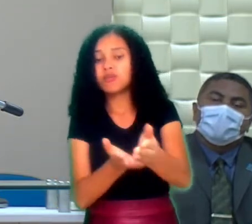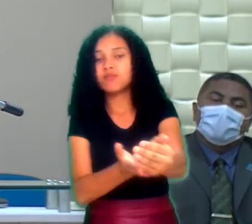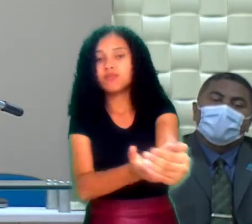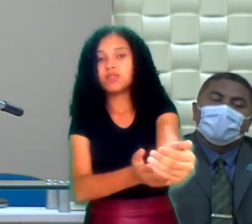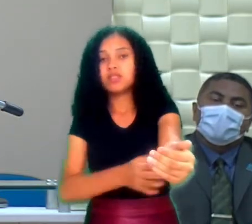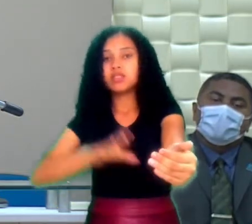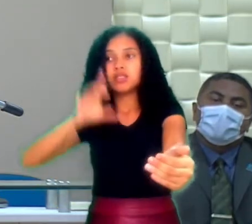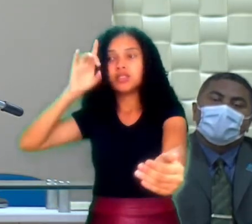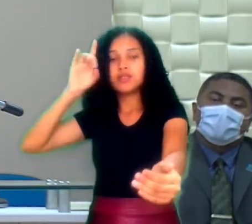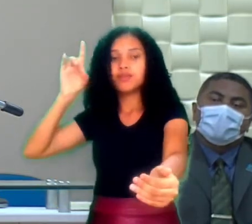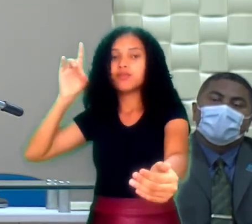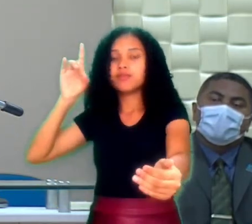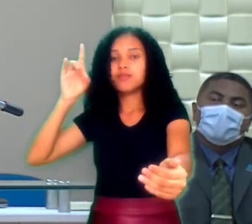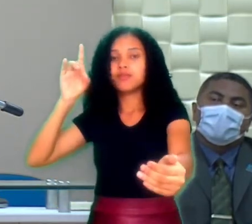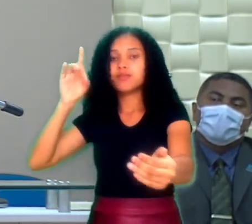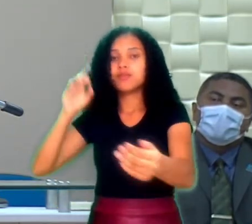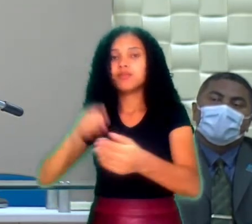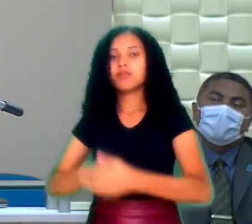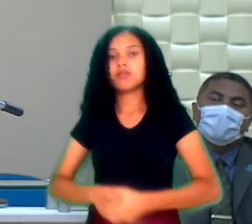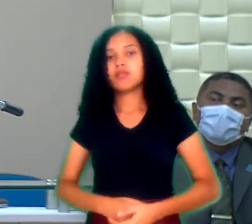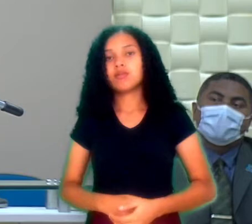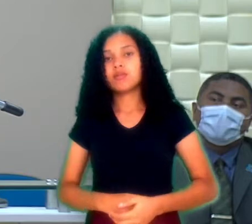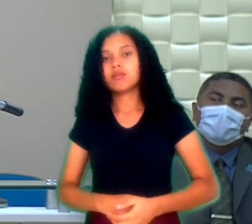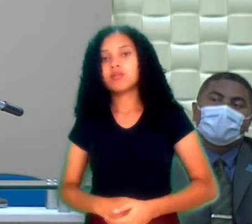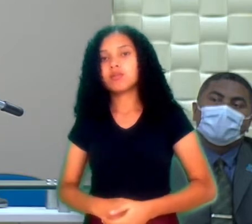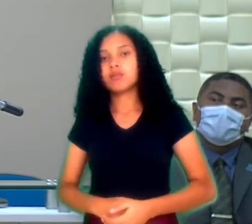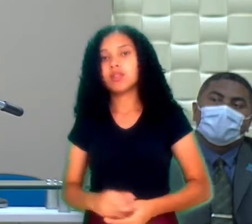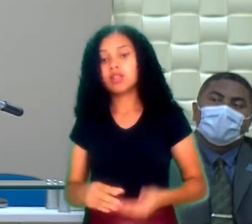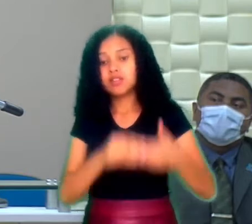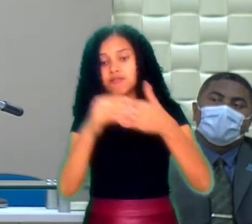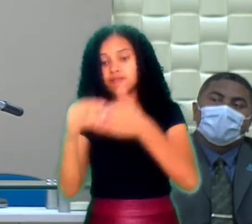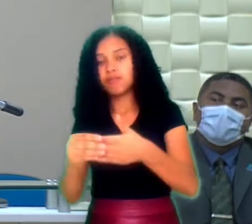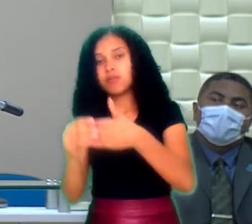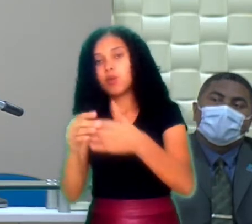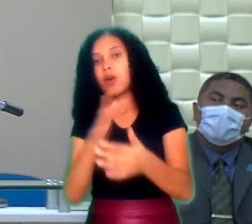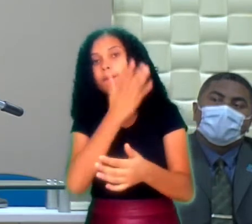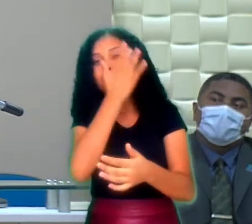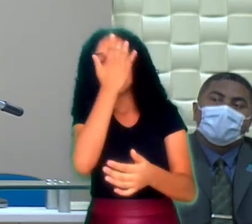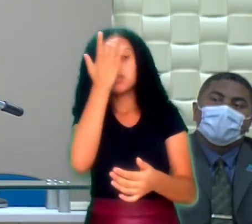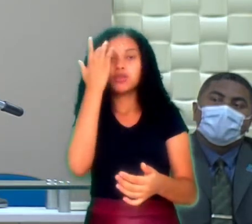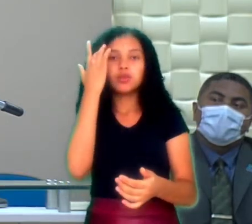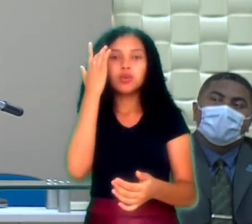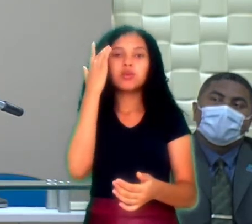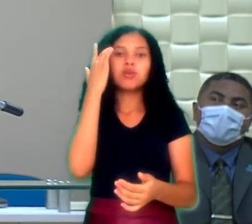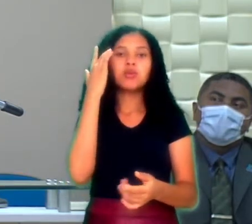do Senhor vai sempre levar o ser humano a descer